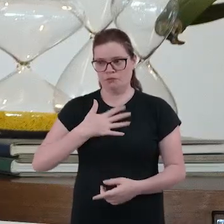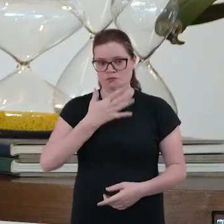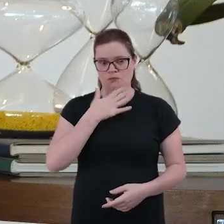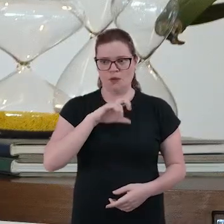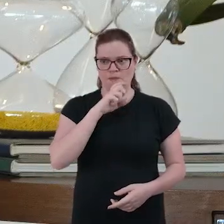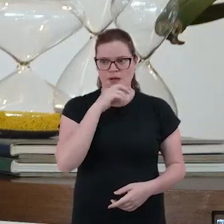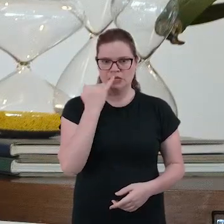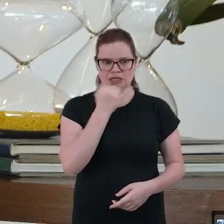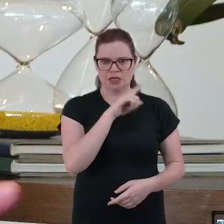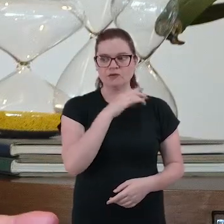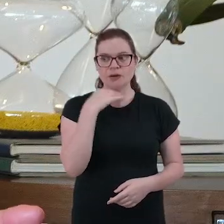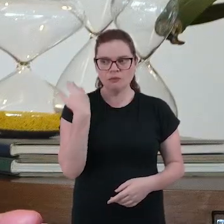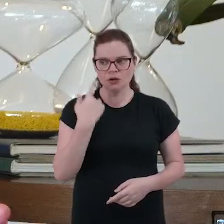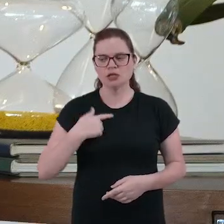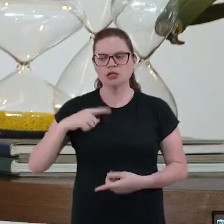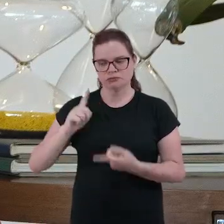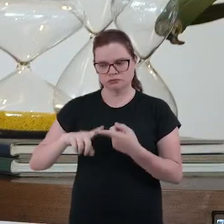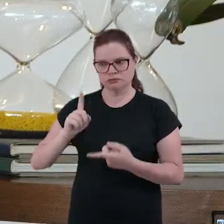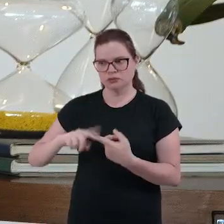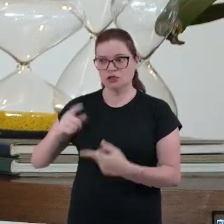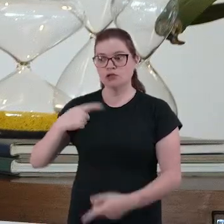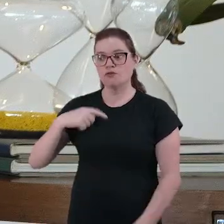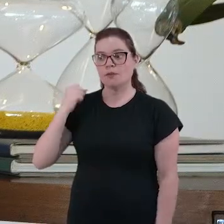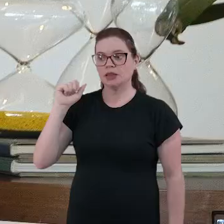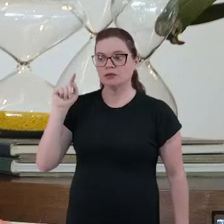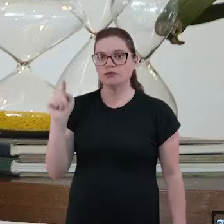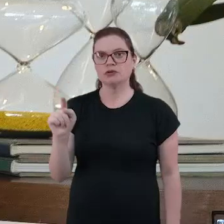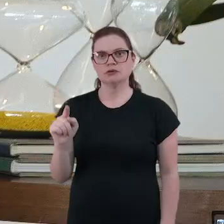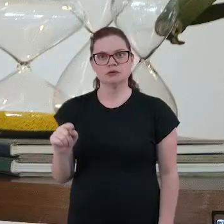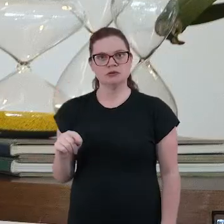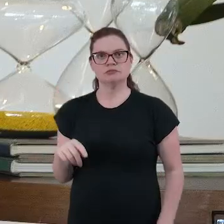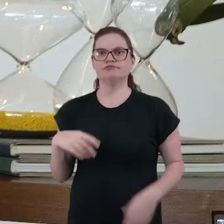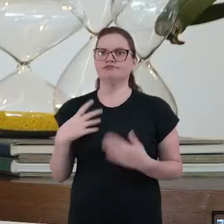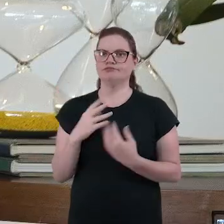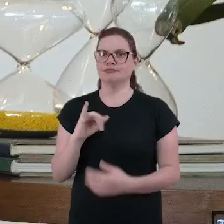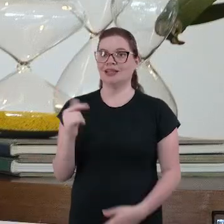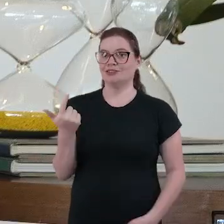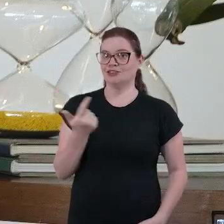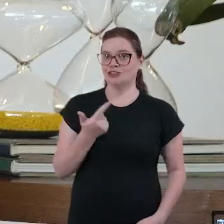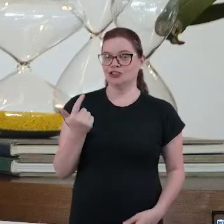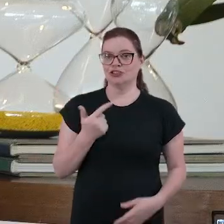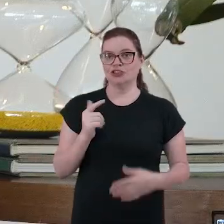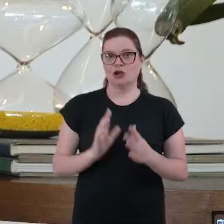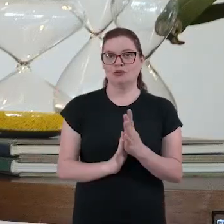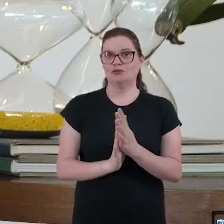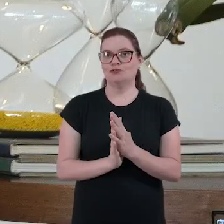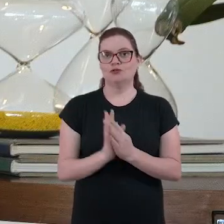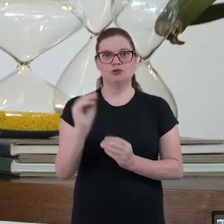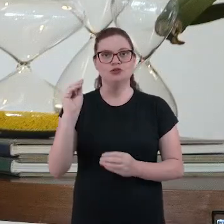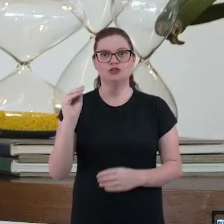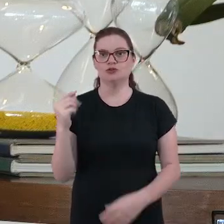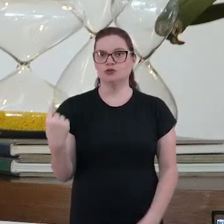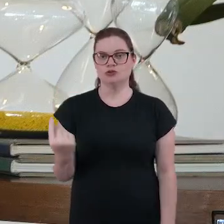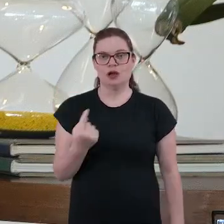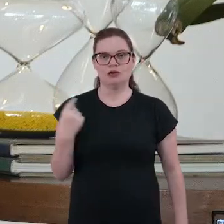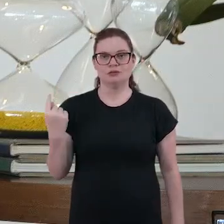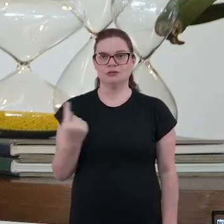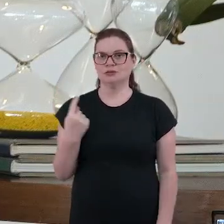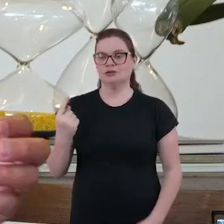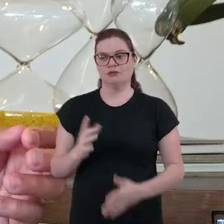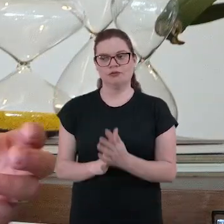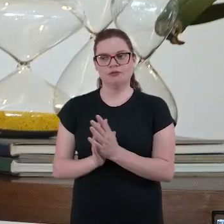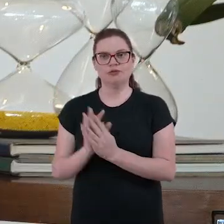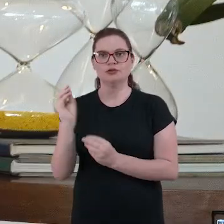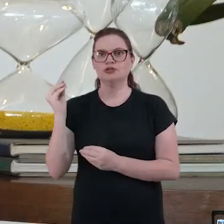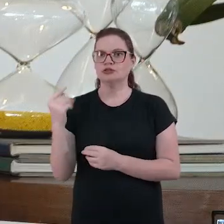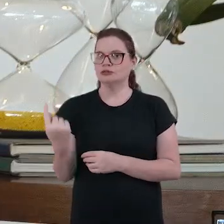matarei a Jacó, meu irmão. Tanto que ele saiu para uma caminhada sozinho. Como fugitivo, né?